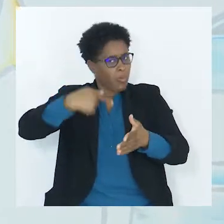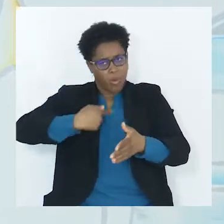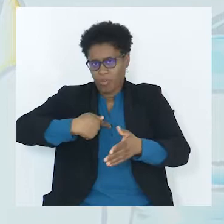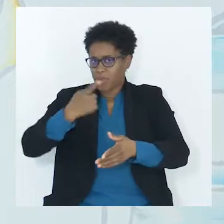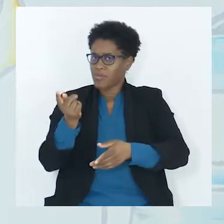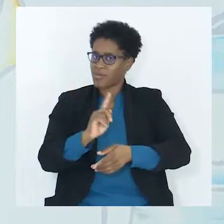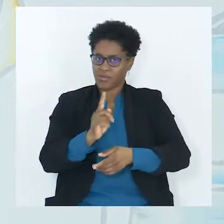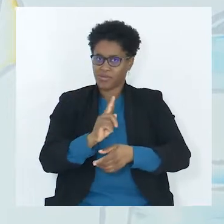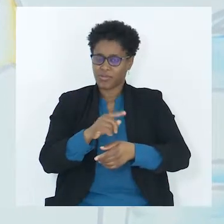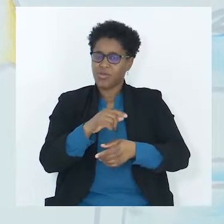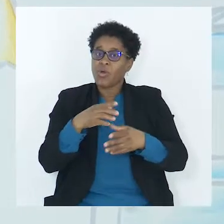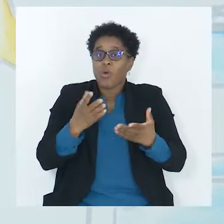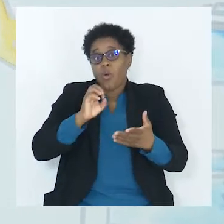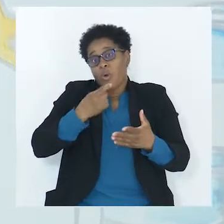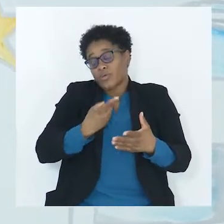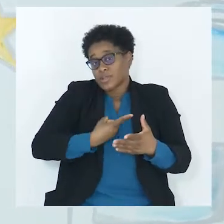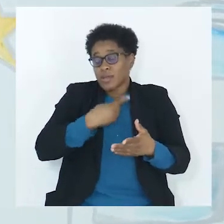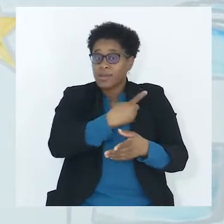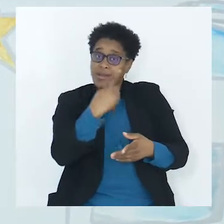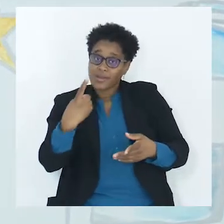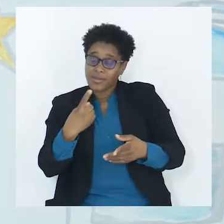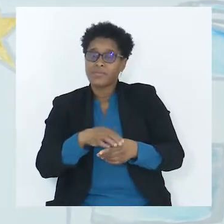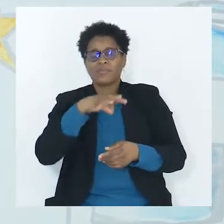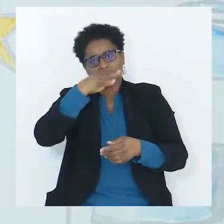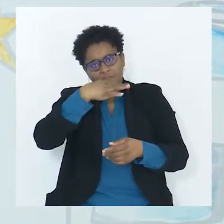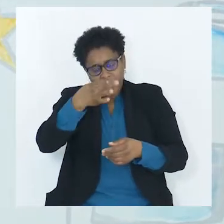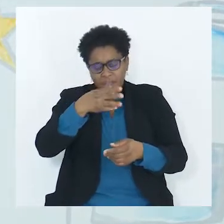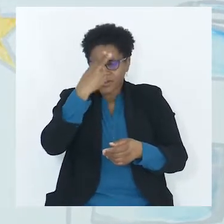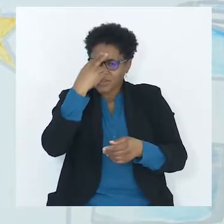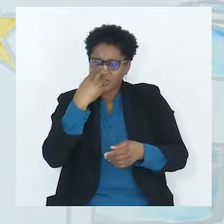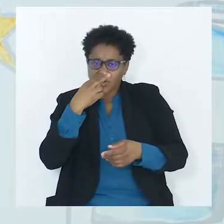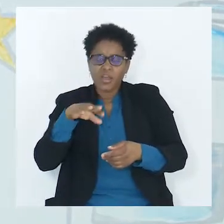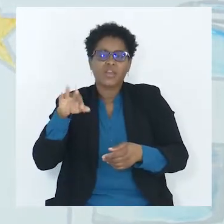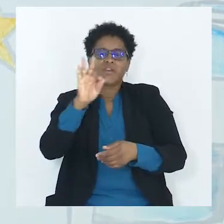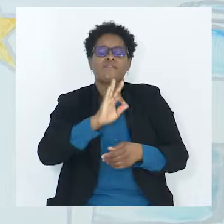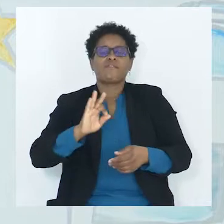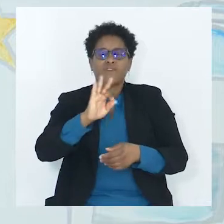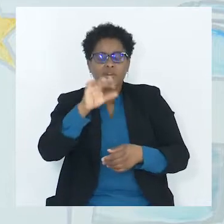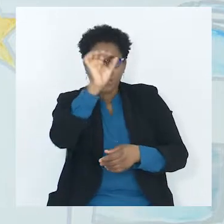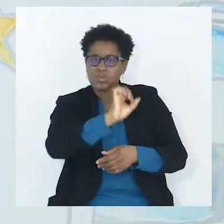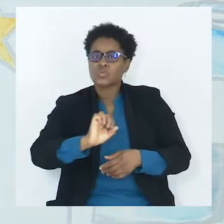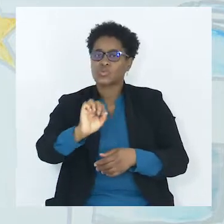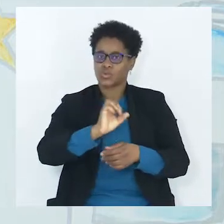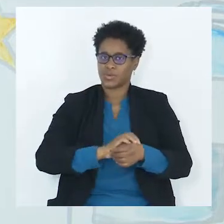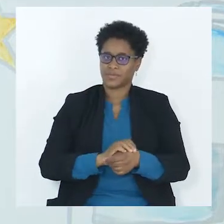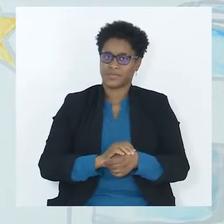método próprio, ou seja, cada um conta a sua maneira.